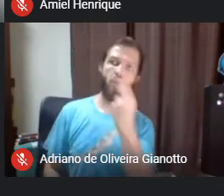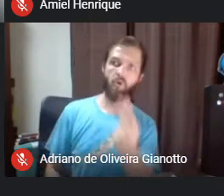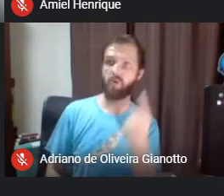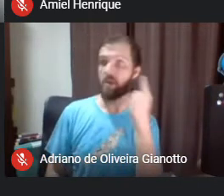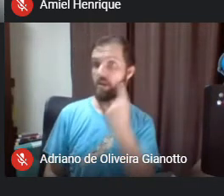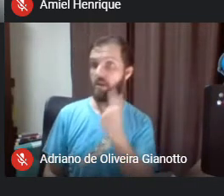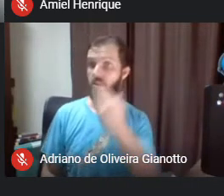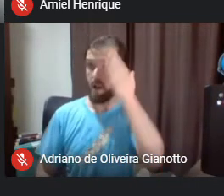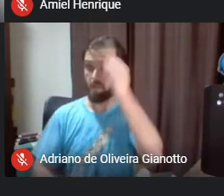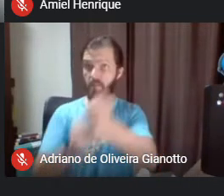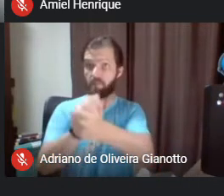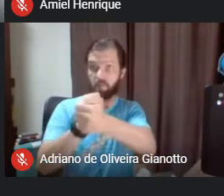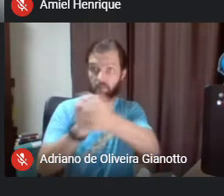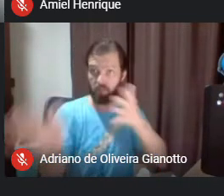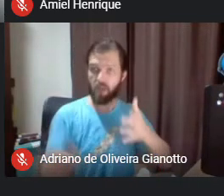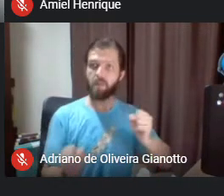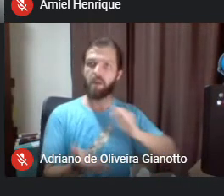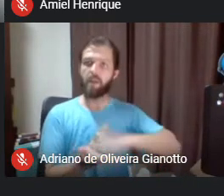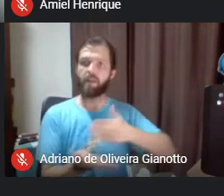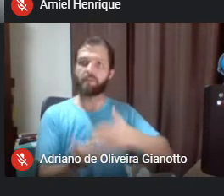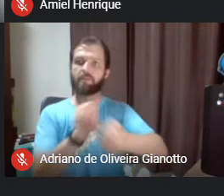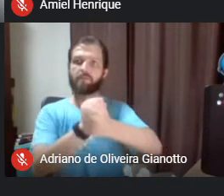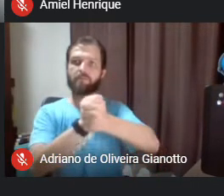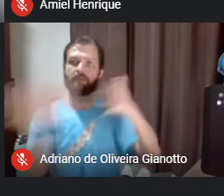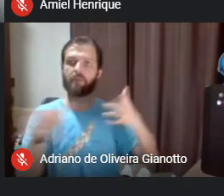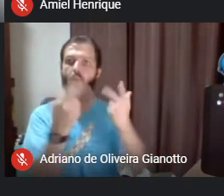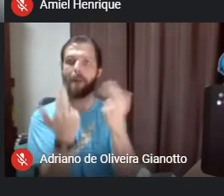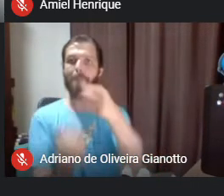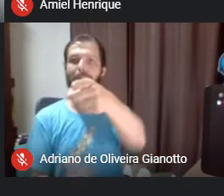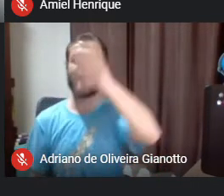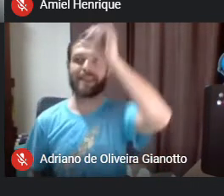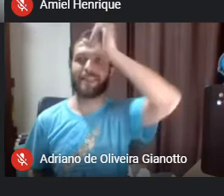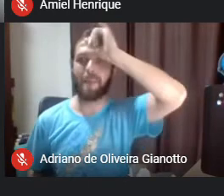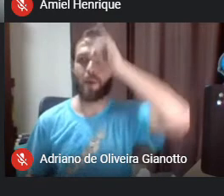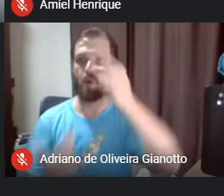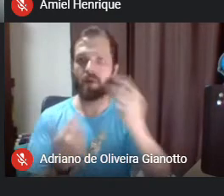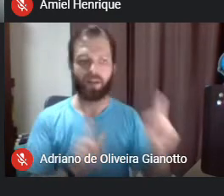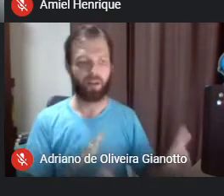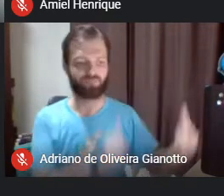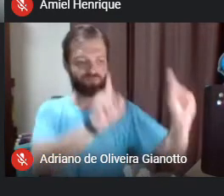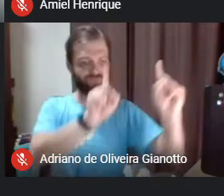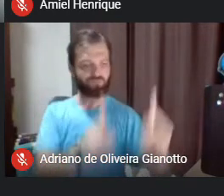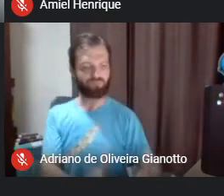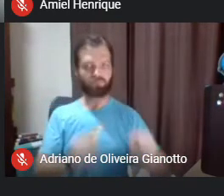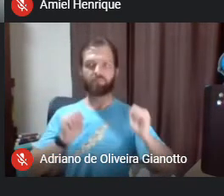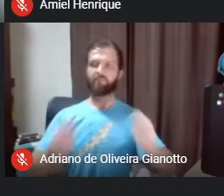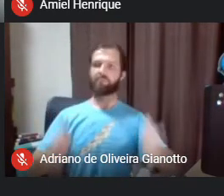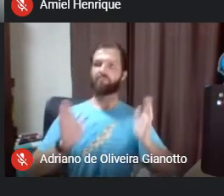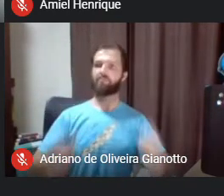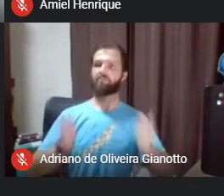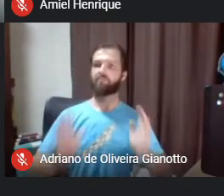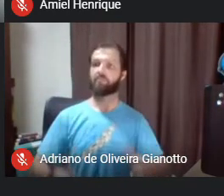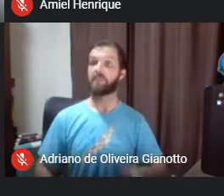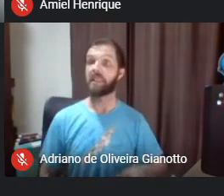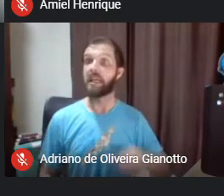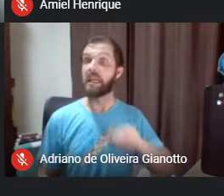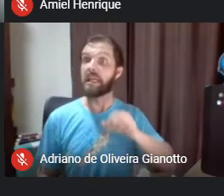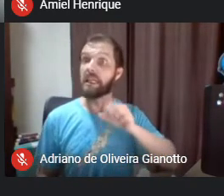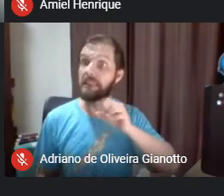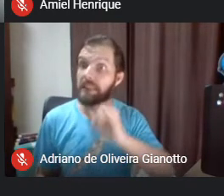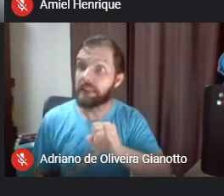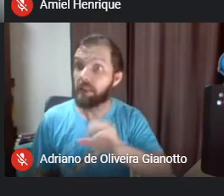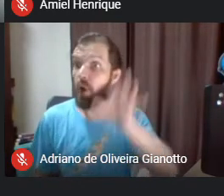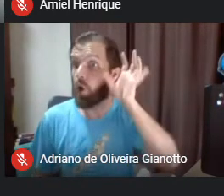sim trabalhar ali, ou um surdo que é fluente na SL, com o intérprete, assim como o Itamar está fazendo aqui a